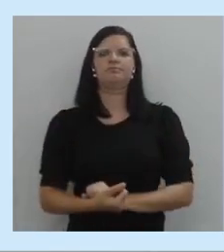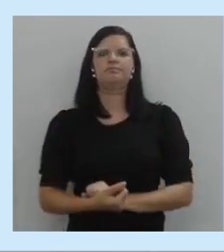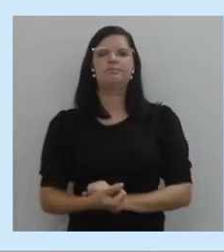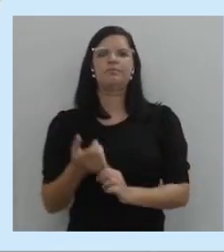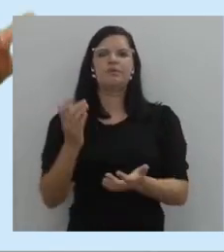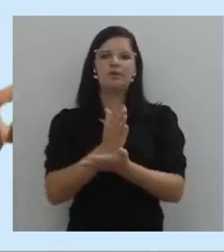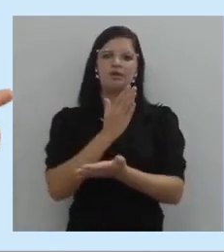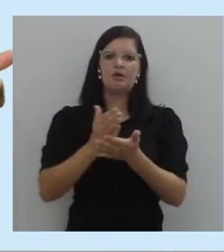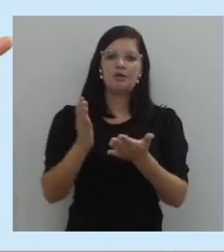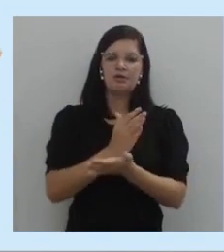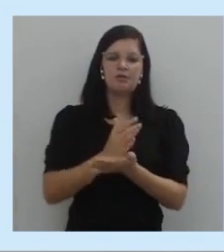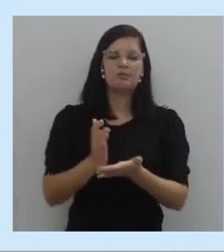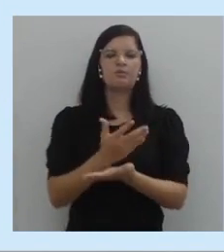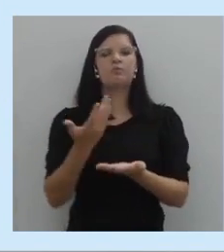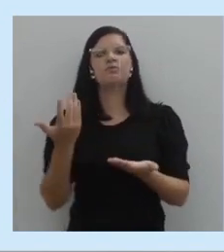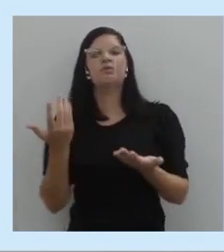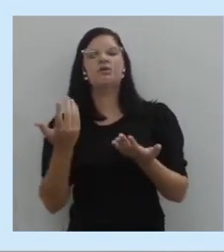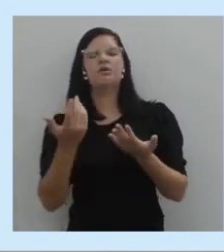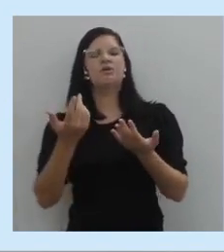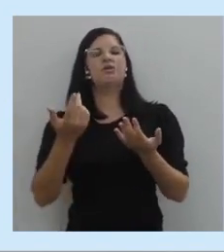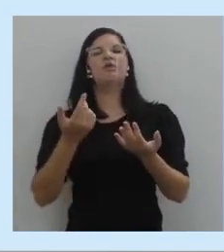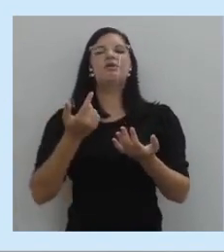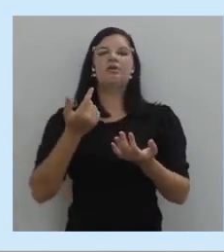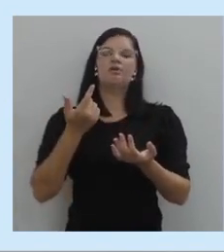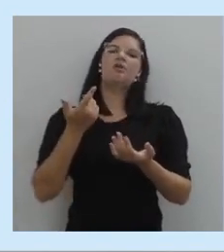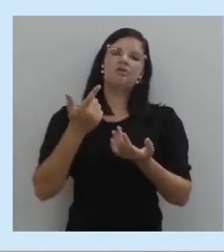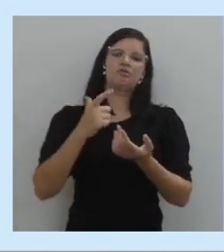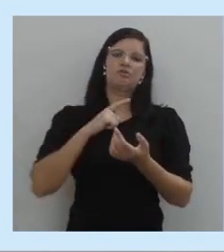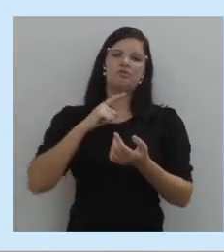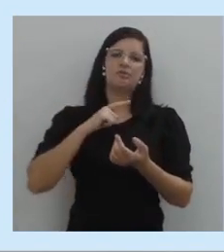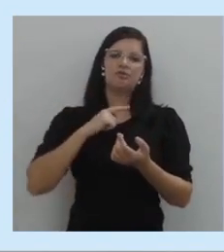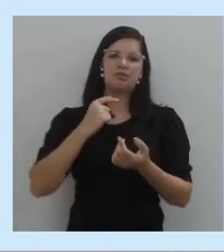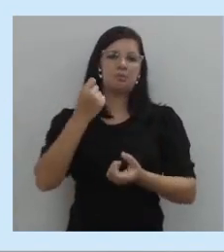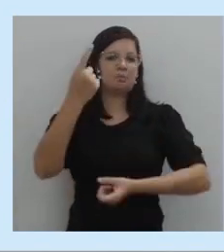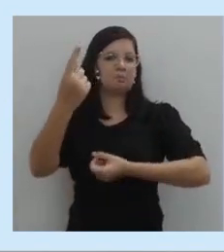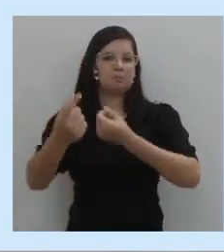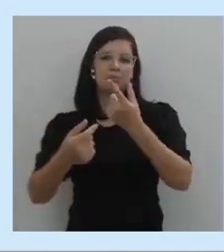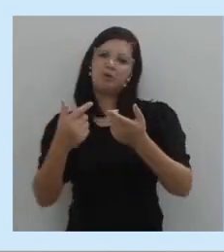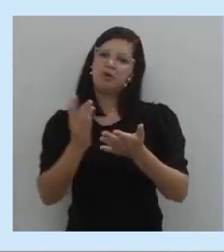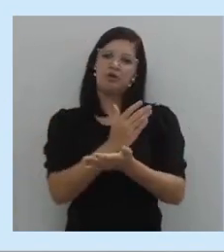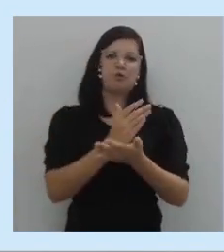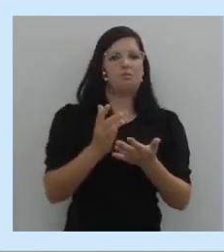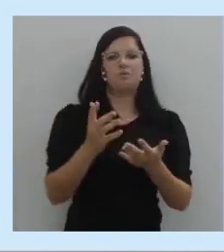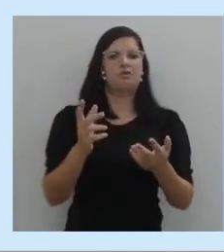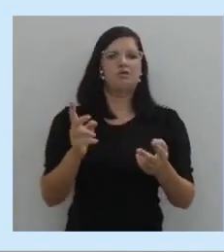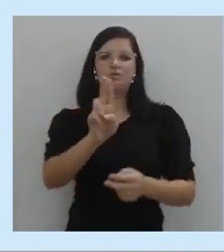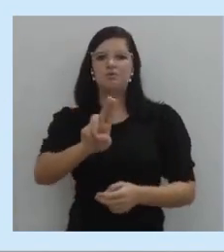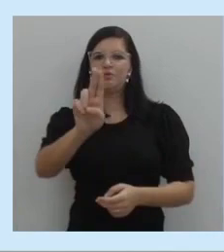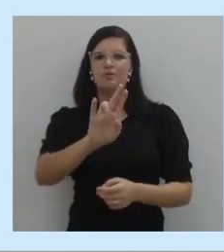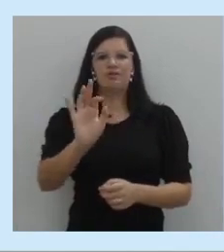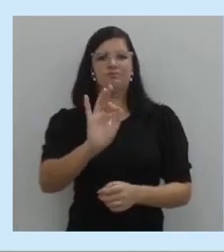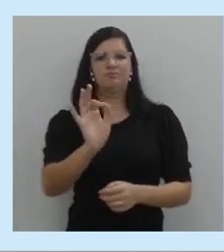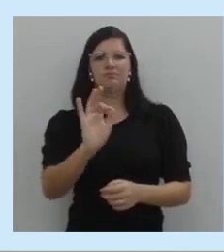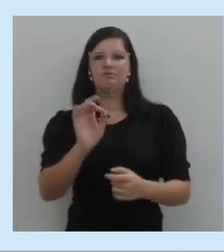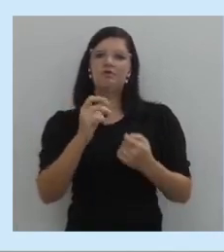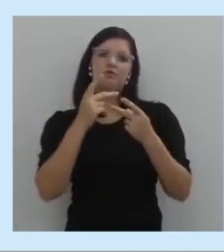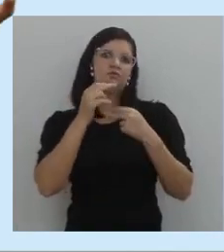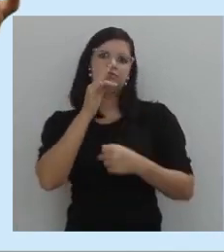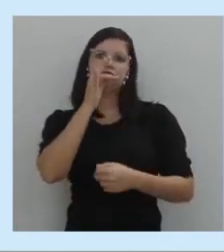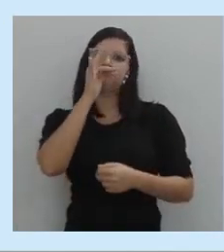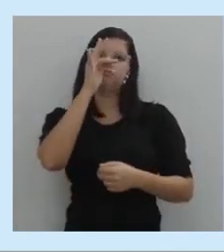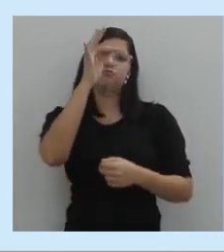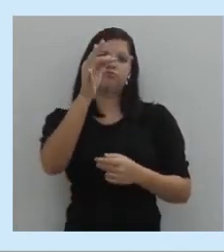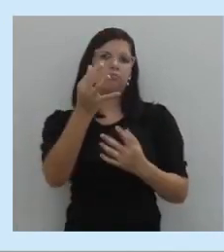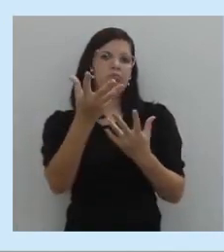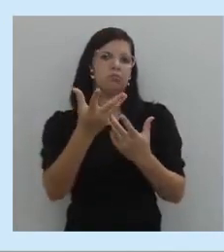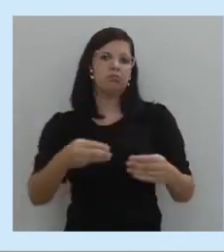Então, umas que são exploradas, que a gente vai ver, tá? E outras que não são tão exploradas e podem acabar a se perder,